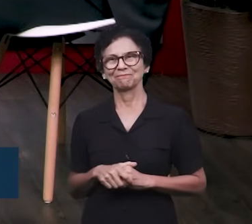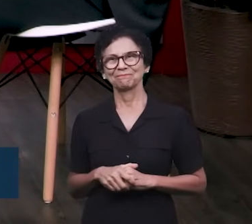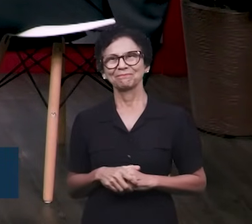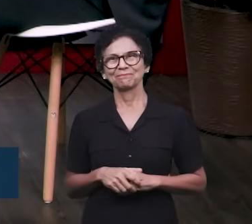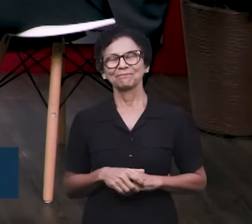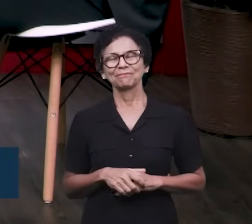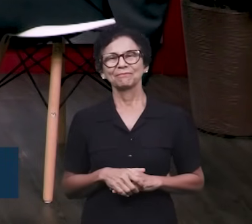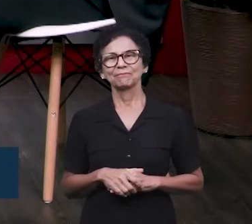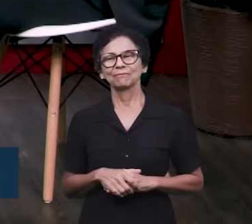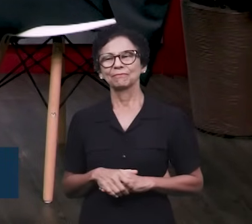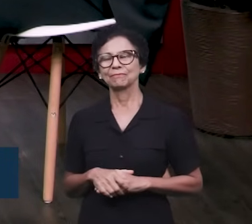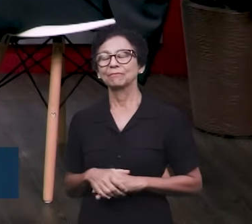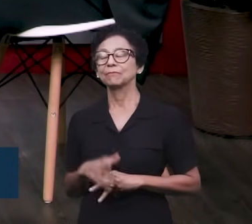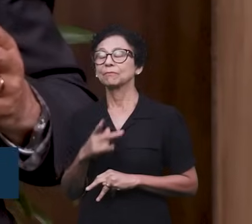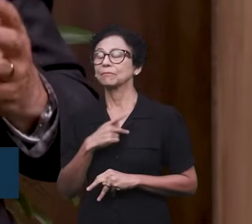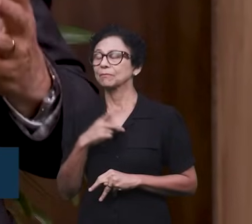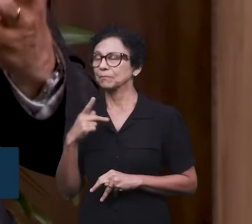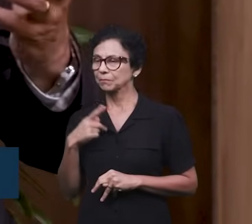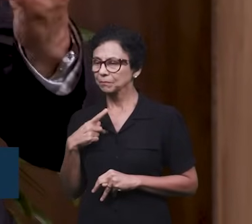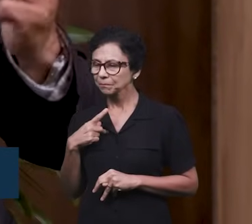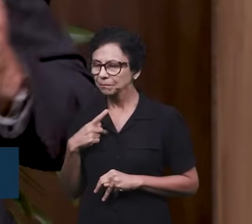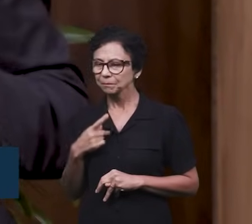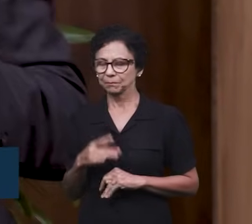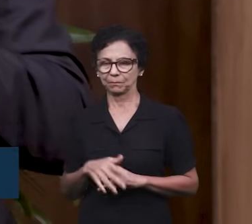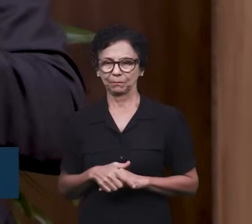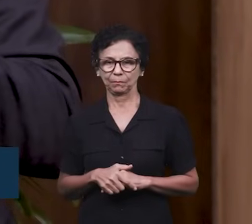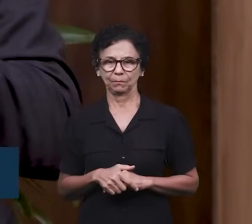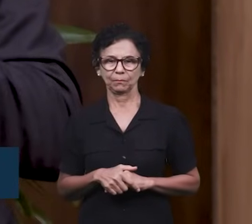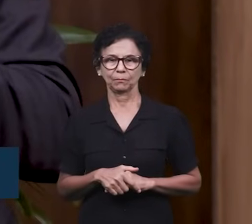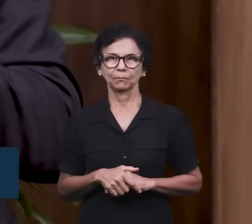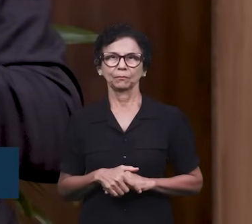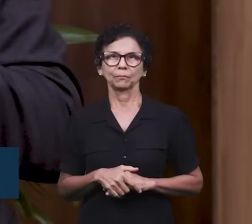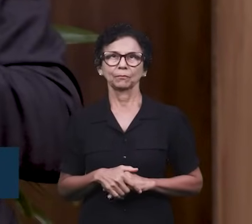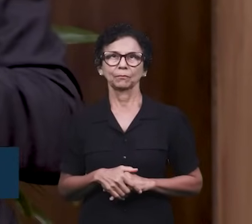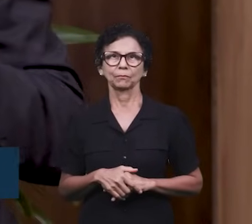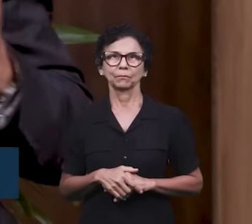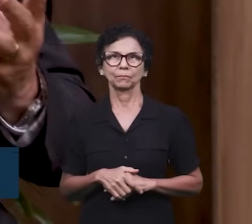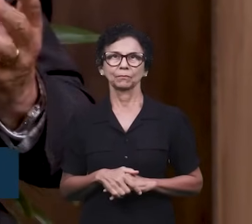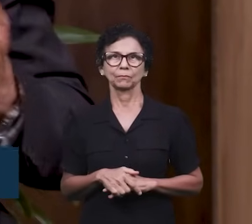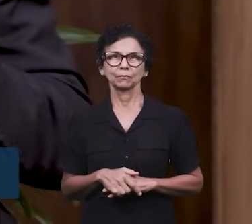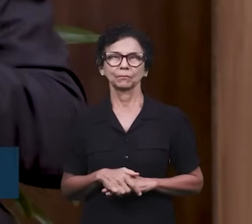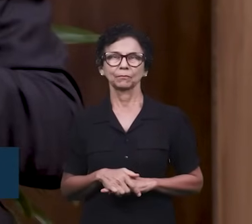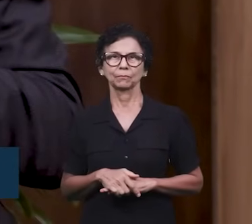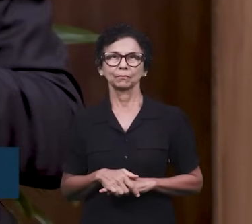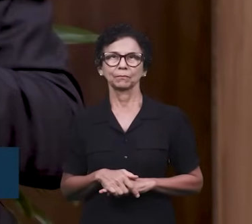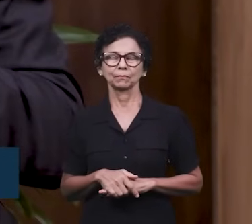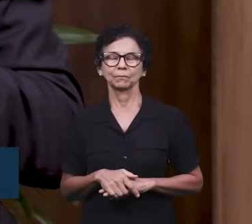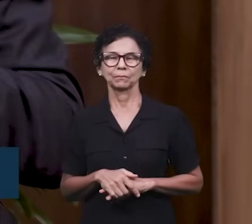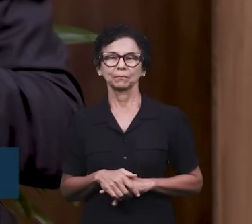Pastor João Cidade, uma outra pergunta, né, que chegou